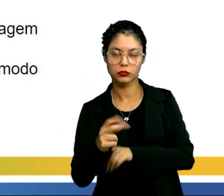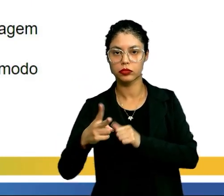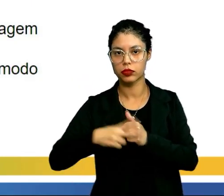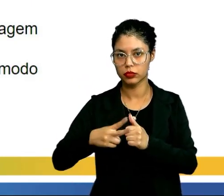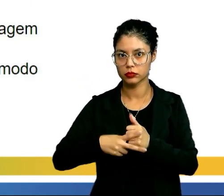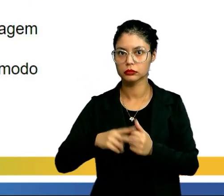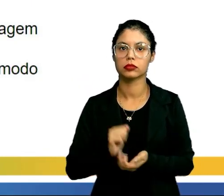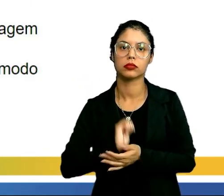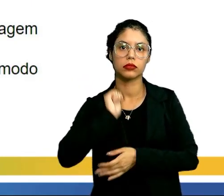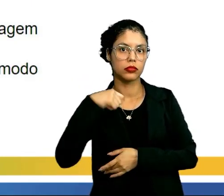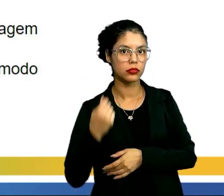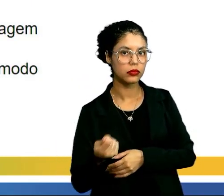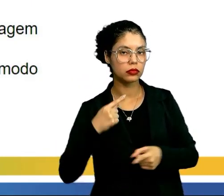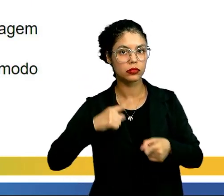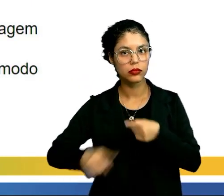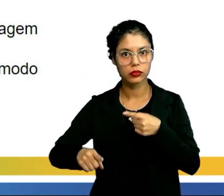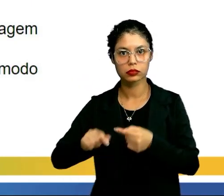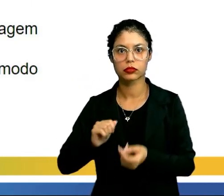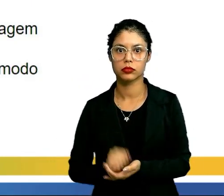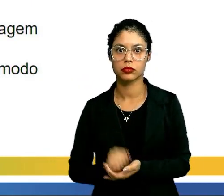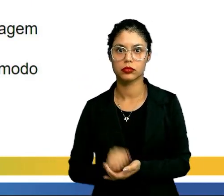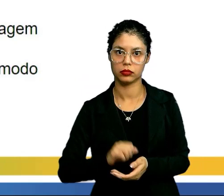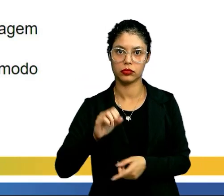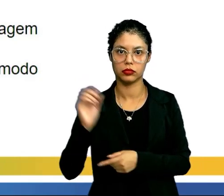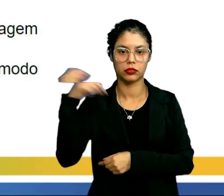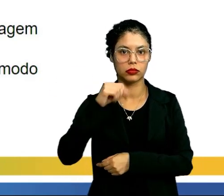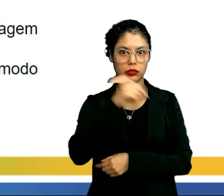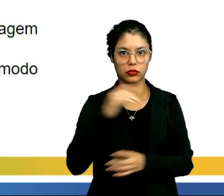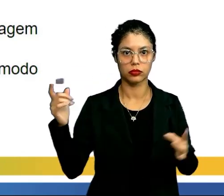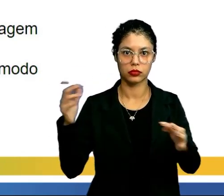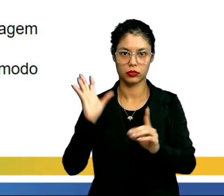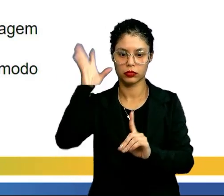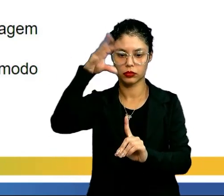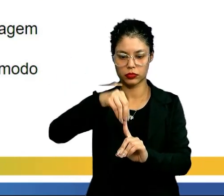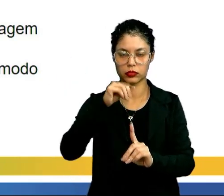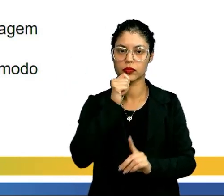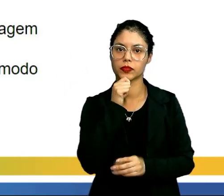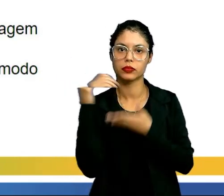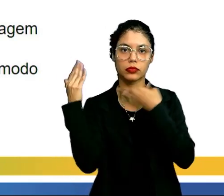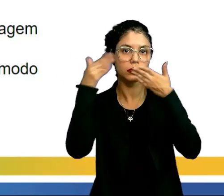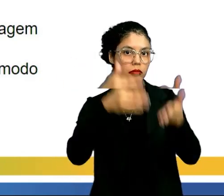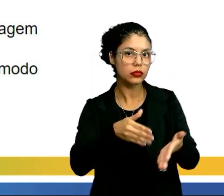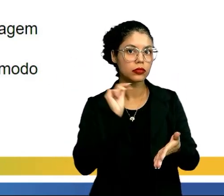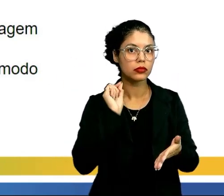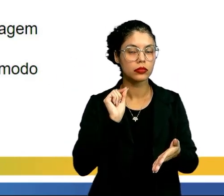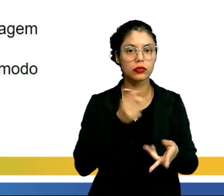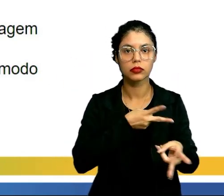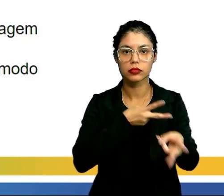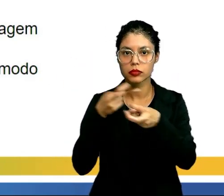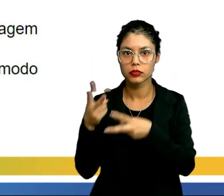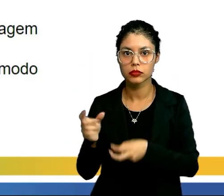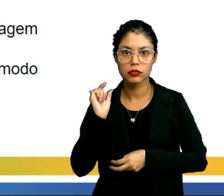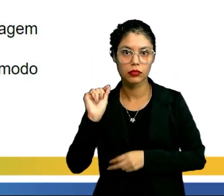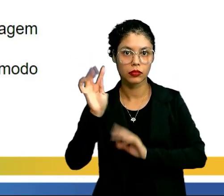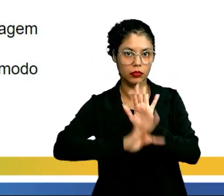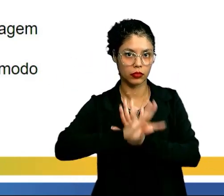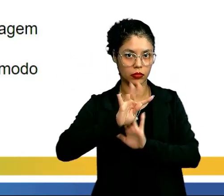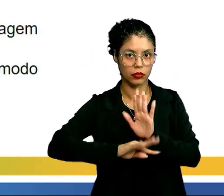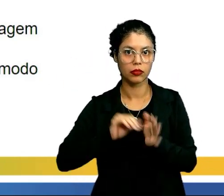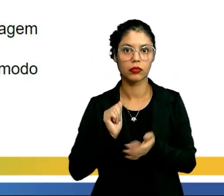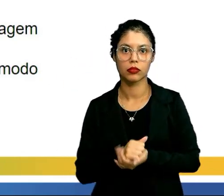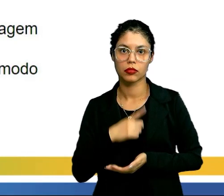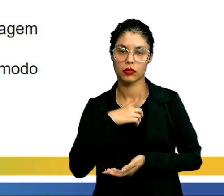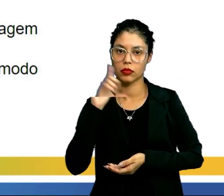verbal e o símbolo da proibição do mosquito centralizado. Se nós formos observar aqui nessa questão,